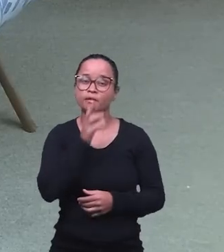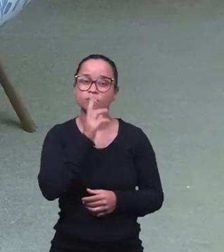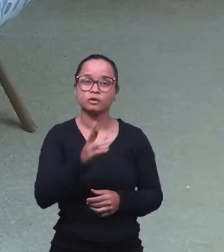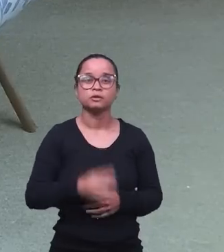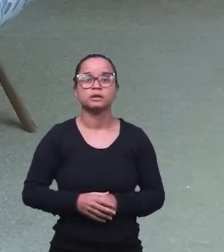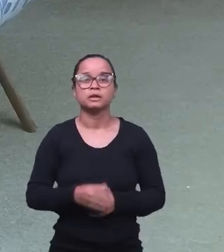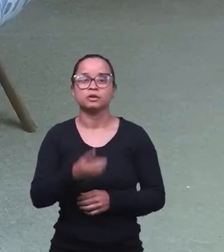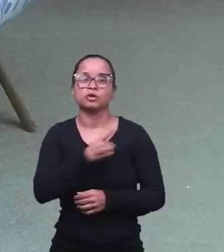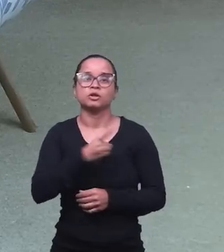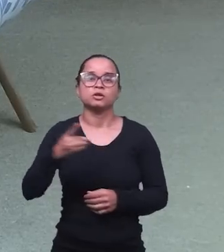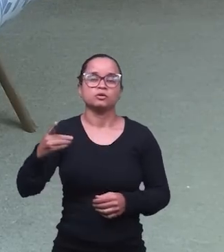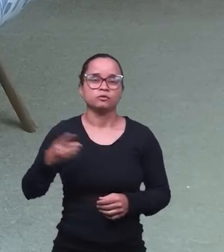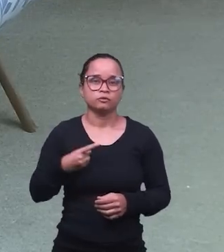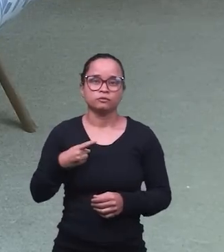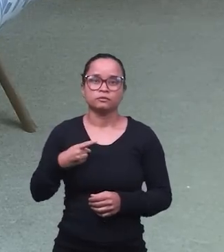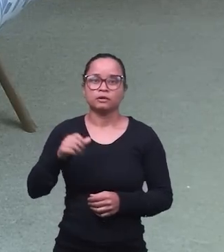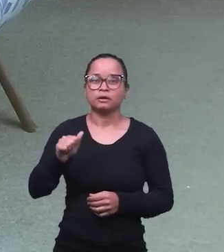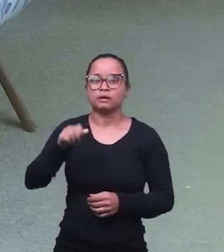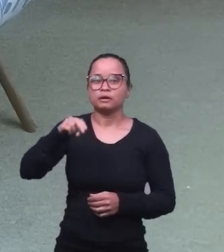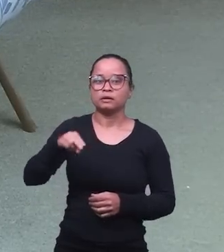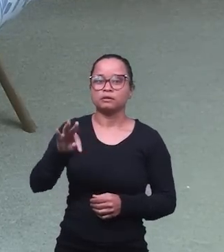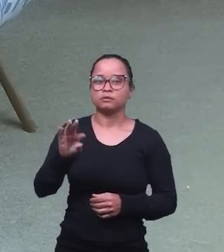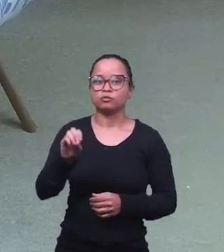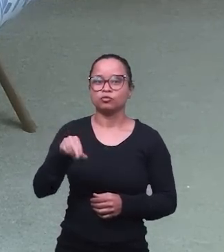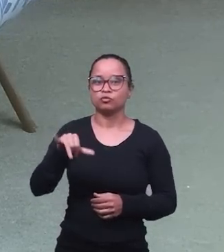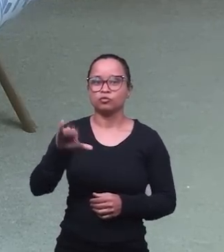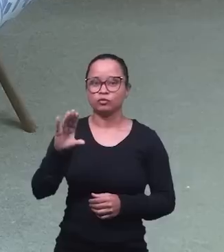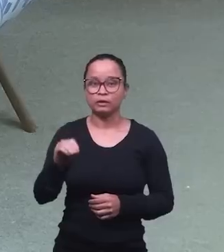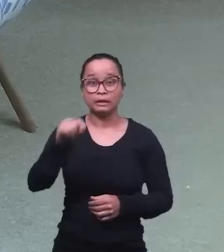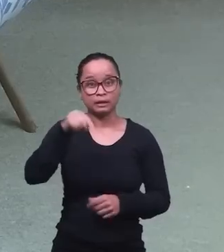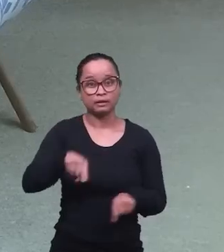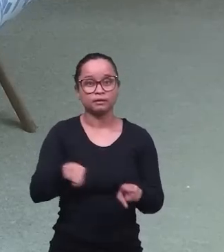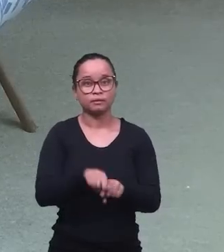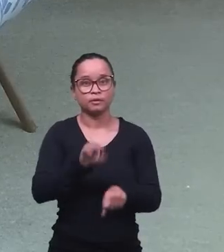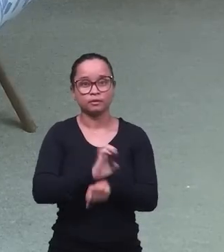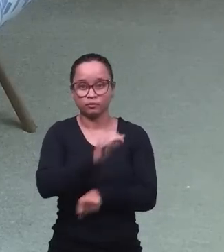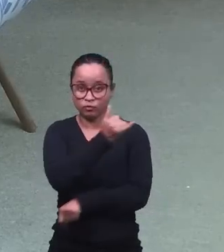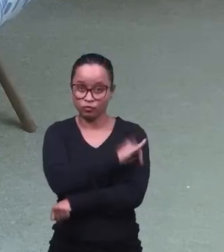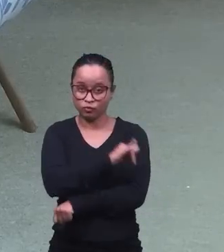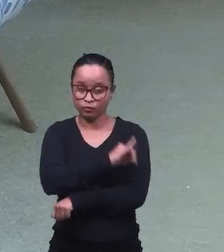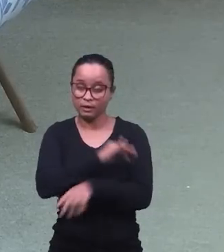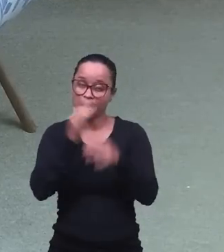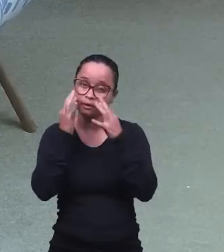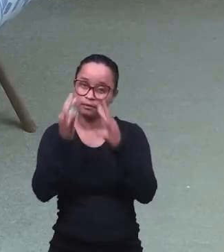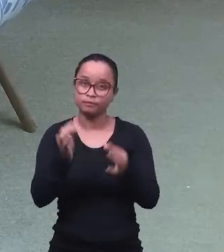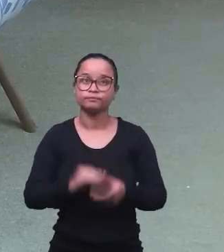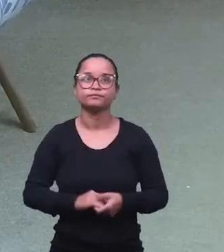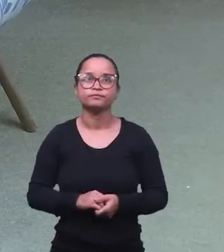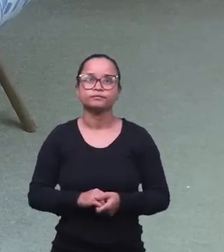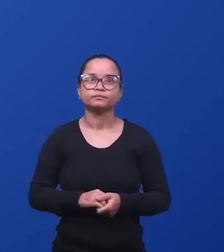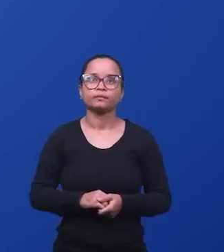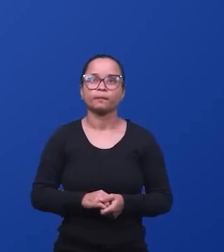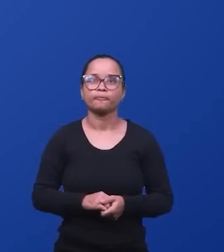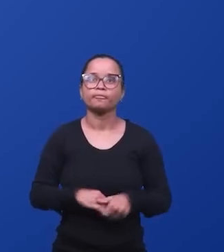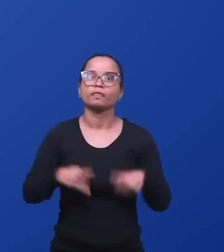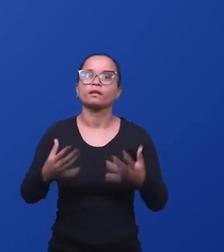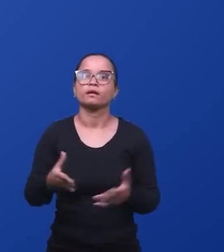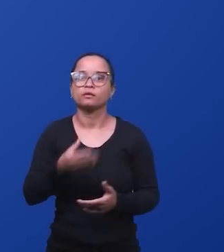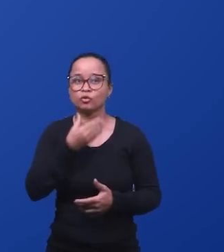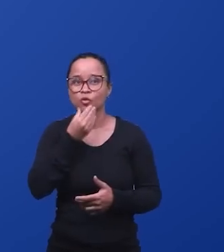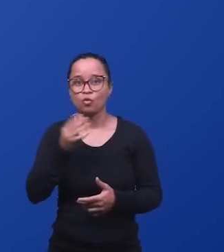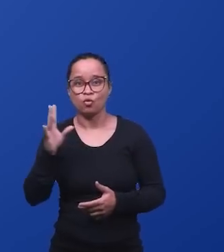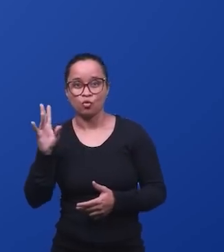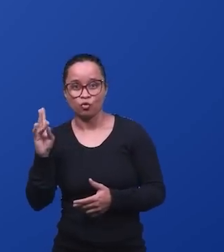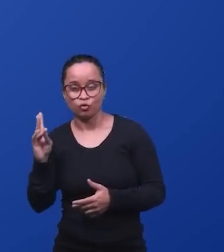responder agora é o diácono Antônio Suzano, aqui também do Rio de Janeiro. Vamos prestar atenção. O noivo, o